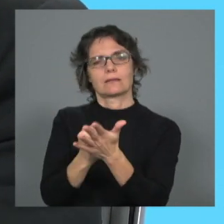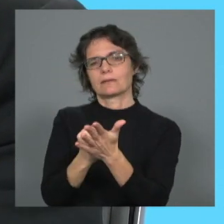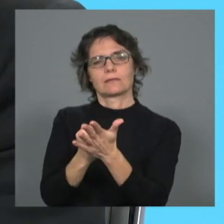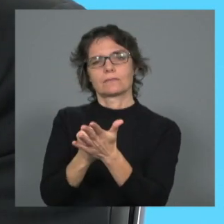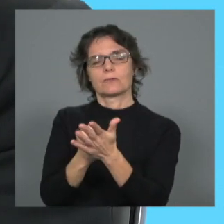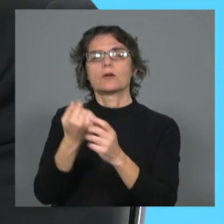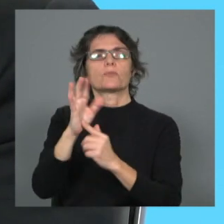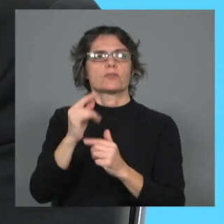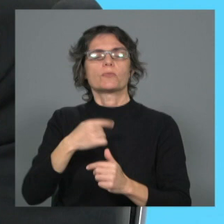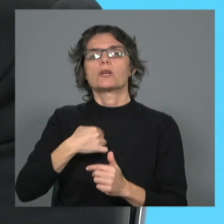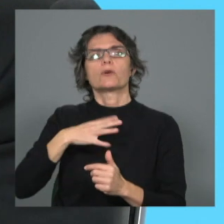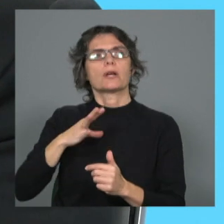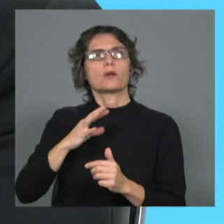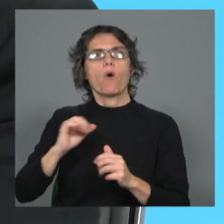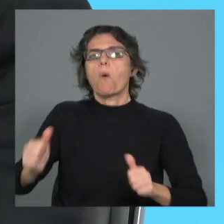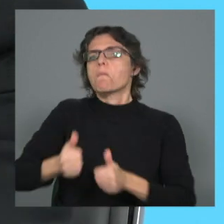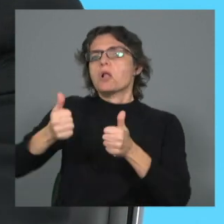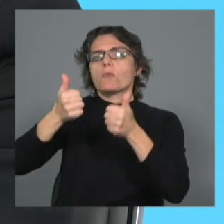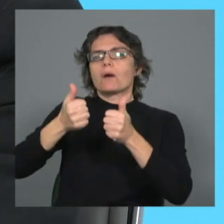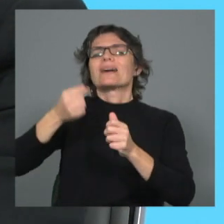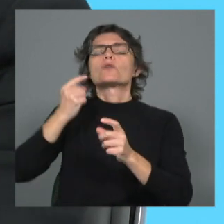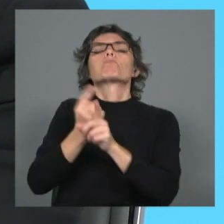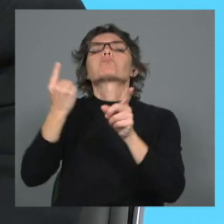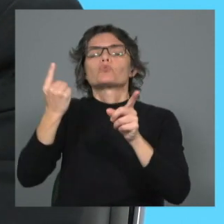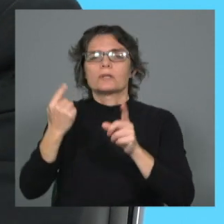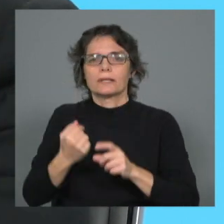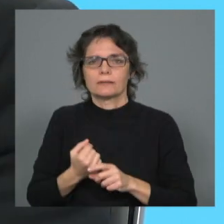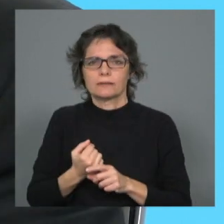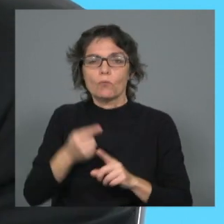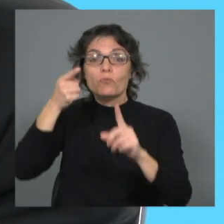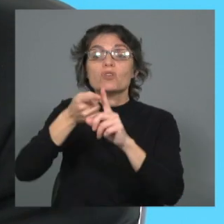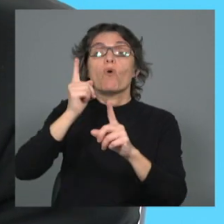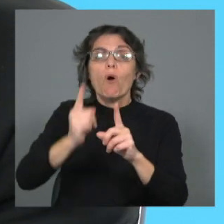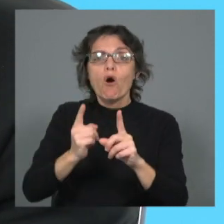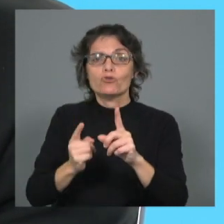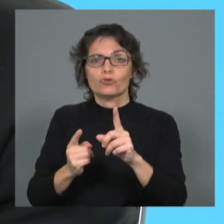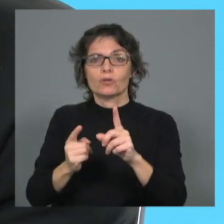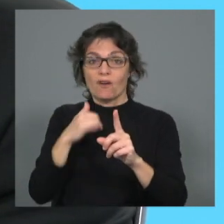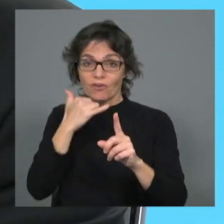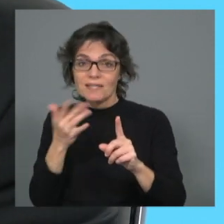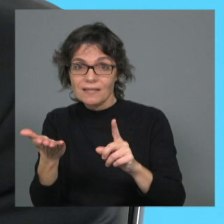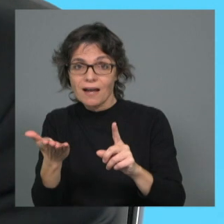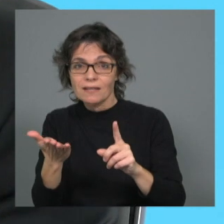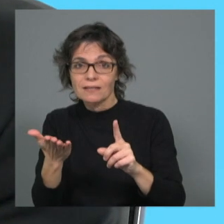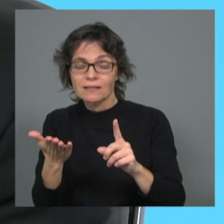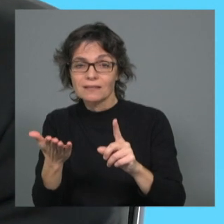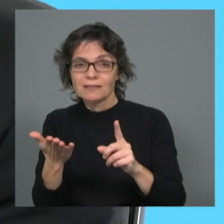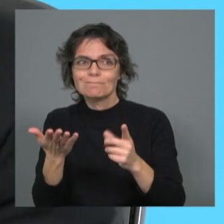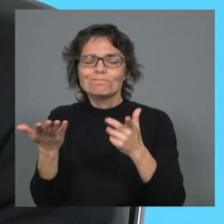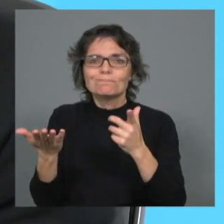para melhorarmos tem essa dimensão de sermos melhores, de sermos felizes. Mas Manuel Sérgio refere que isso não